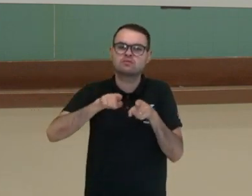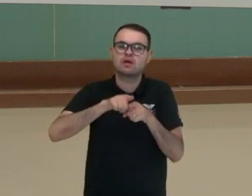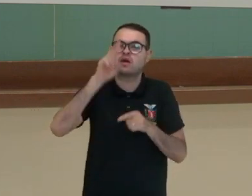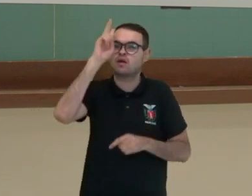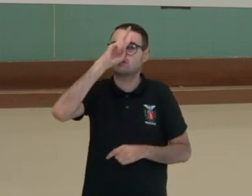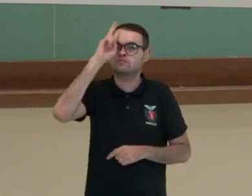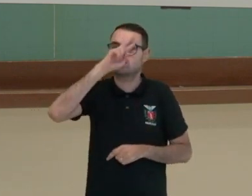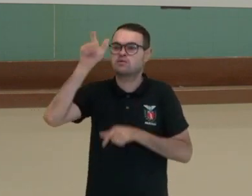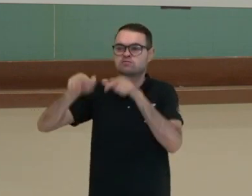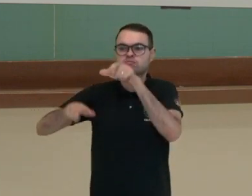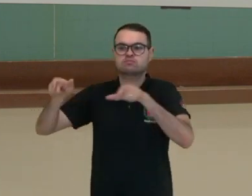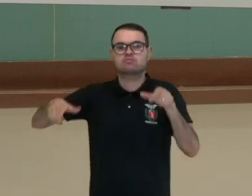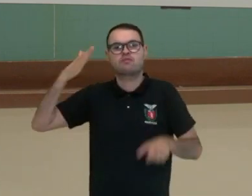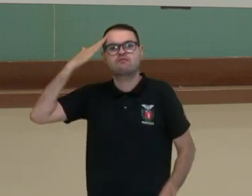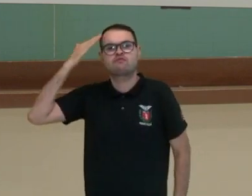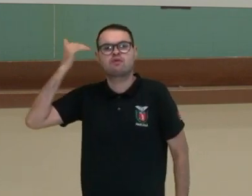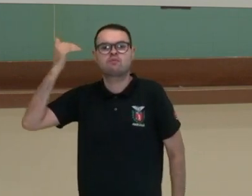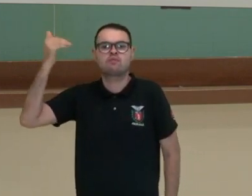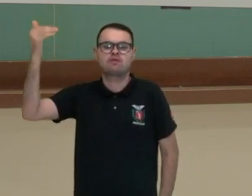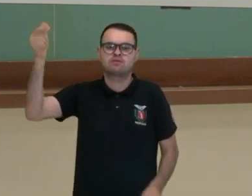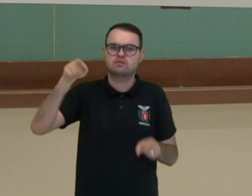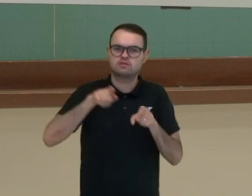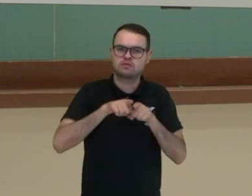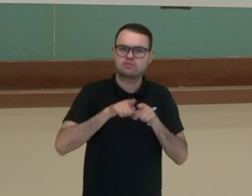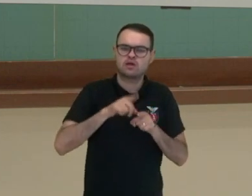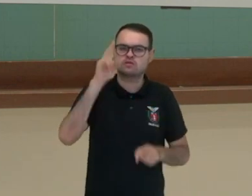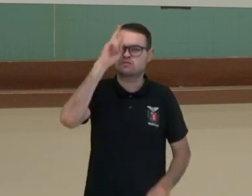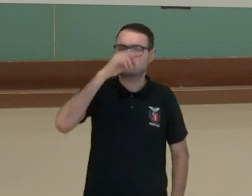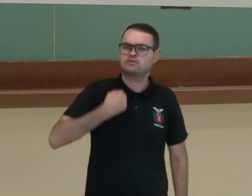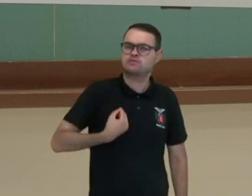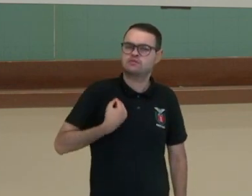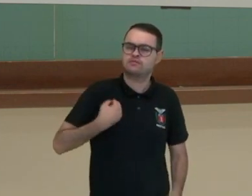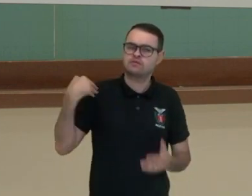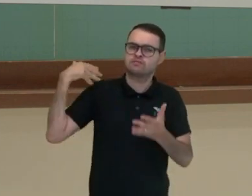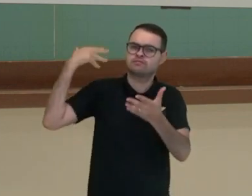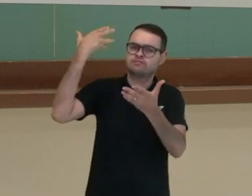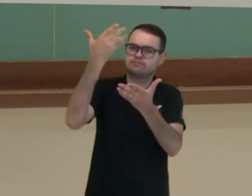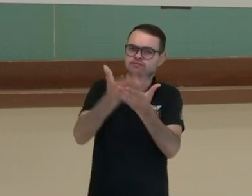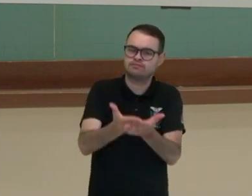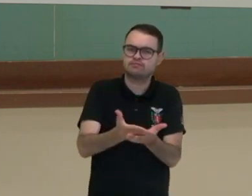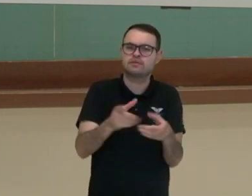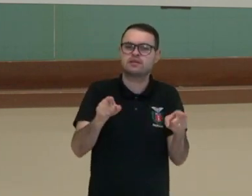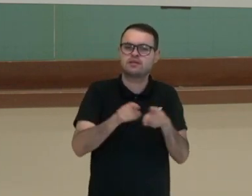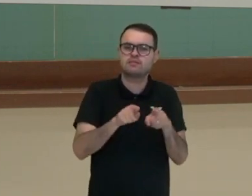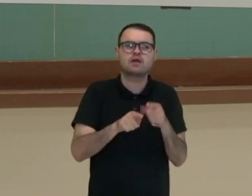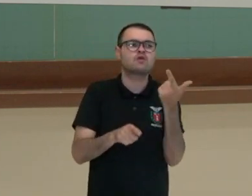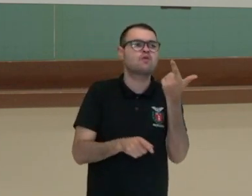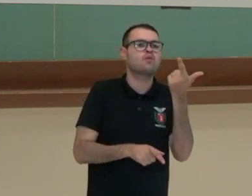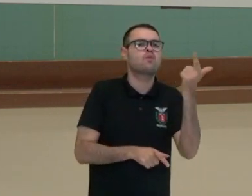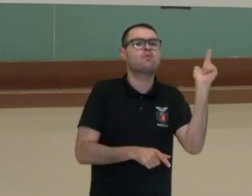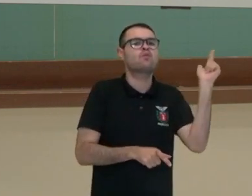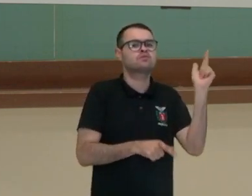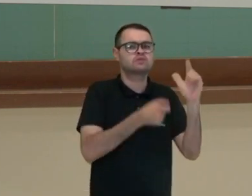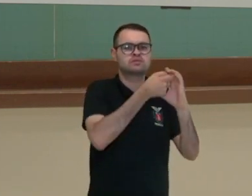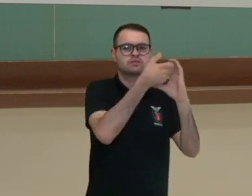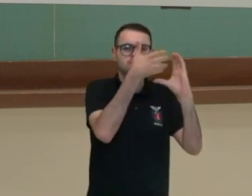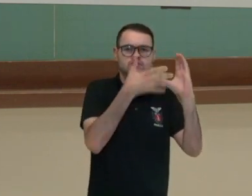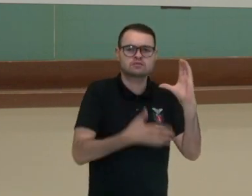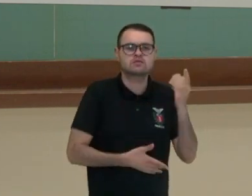homens, até a nossa história de vida, a história que vem trazendo aí outros aspectos,